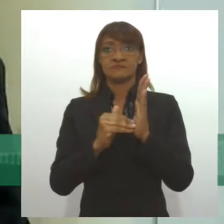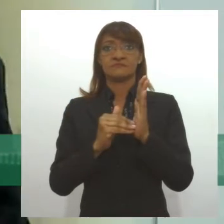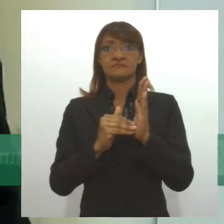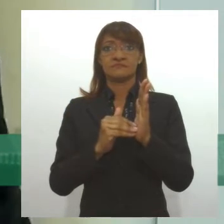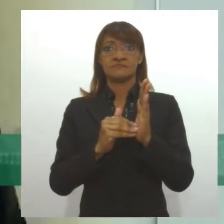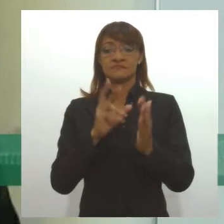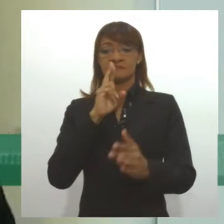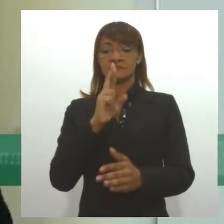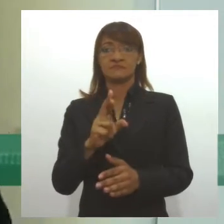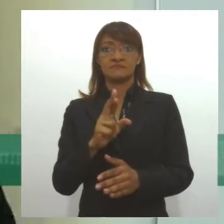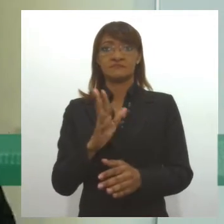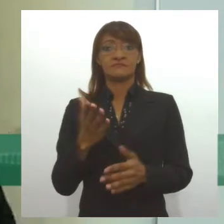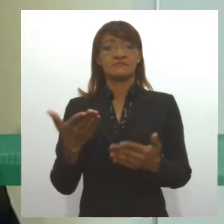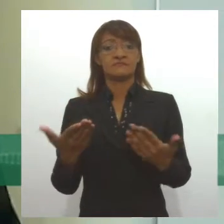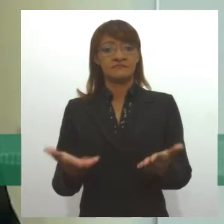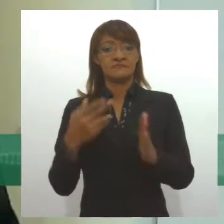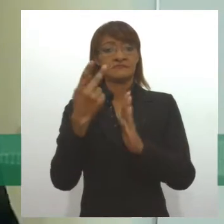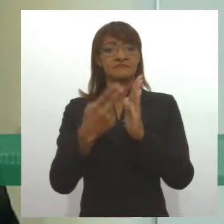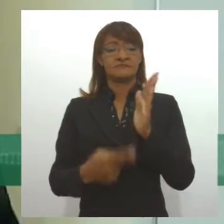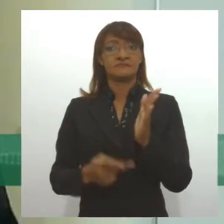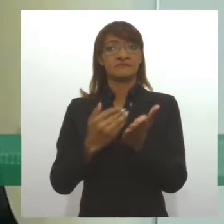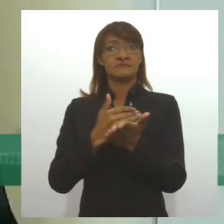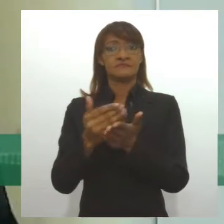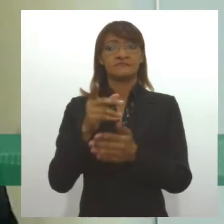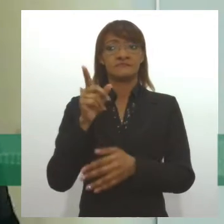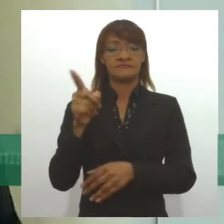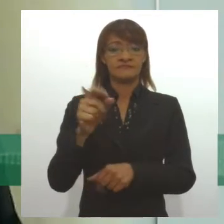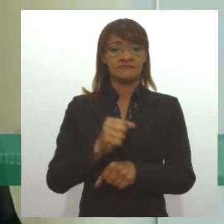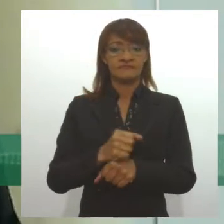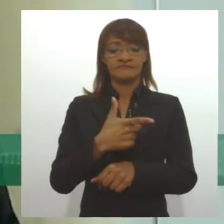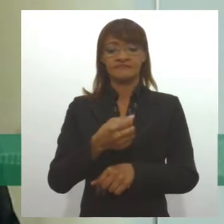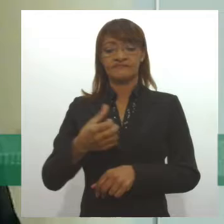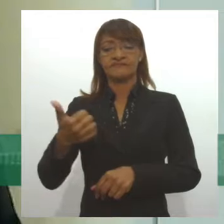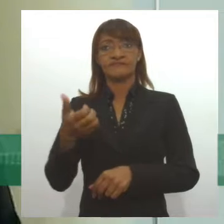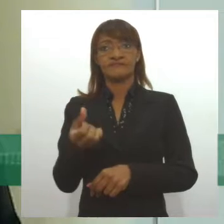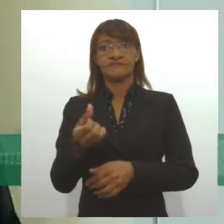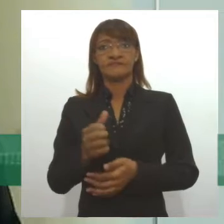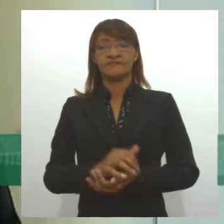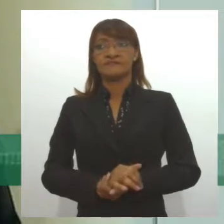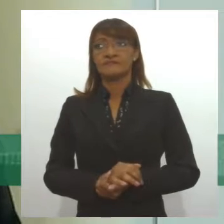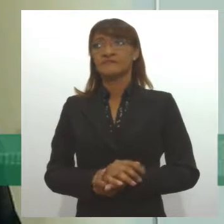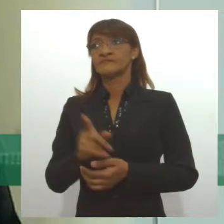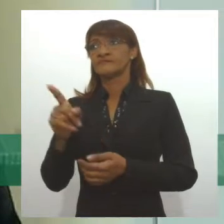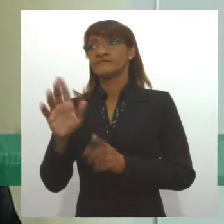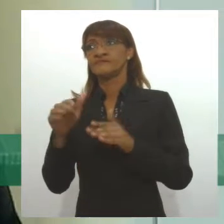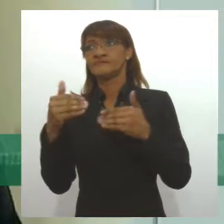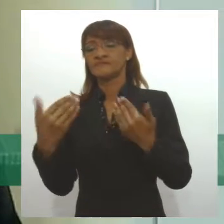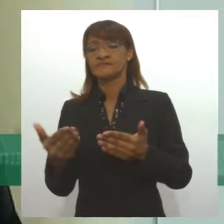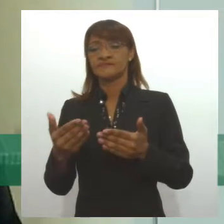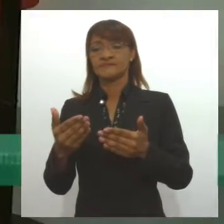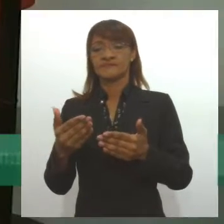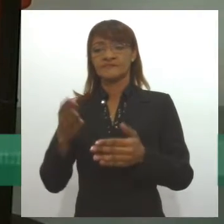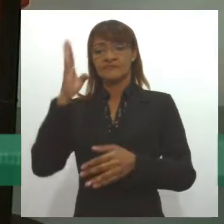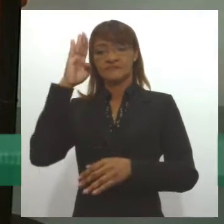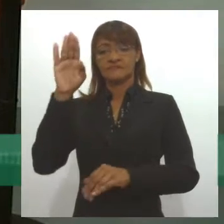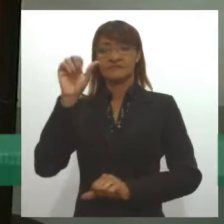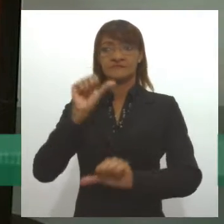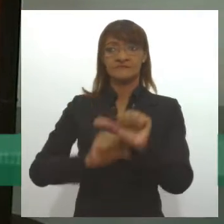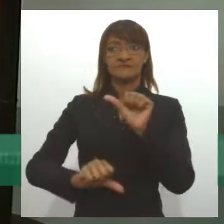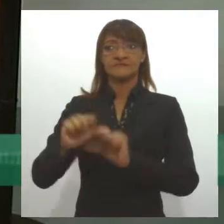que o projeto iniciou lá no Senado e foi votado em 2016. Quais são as principais mudanças aí